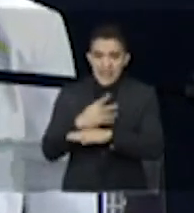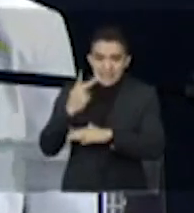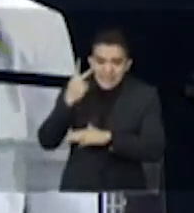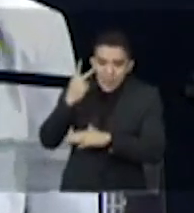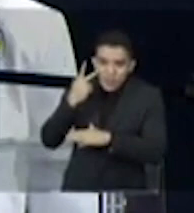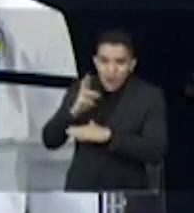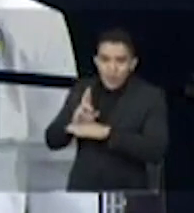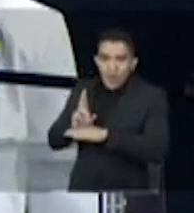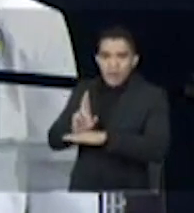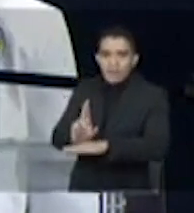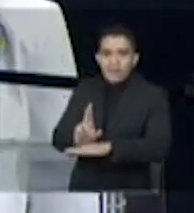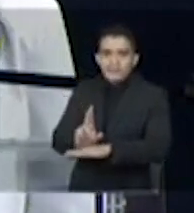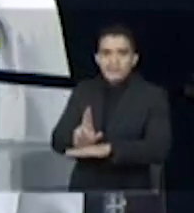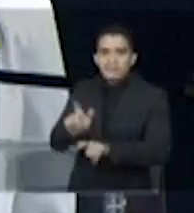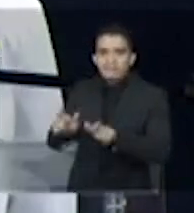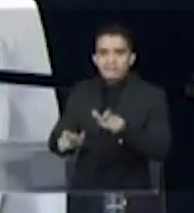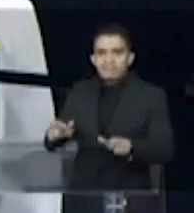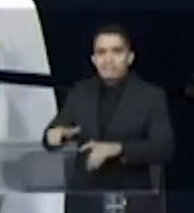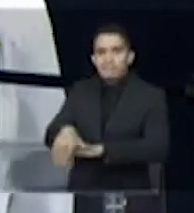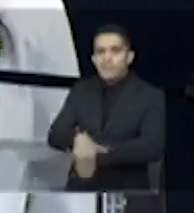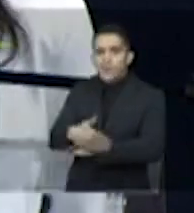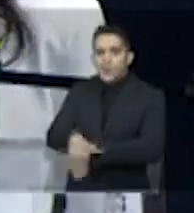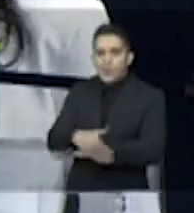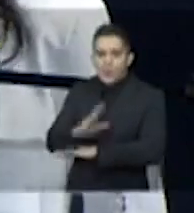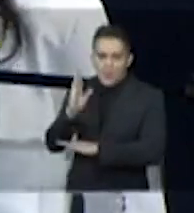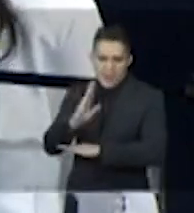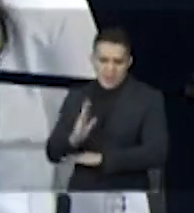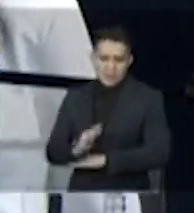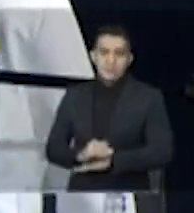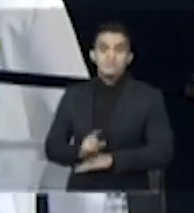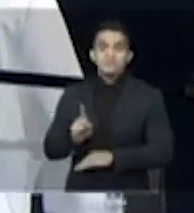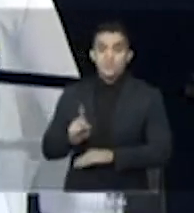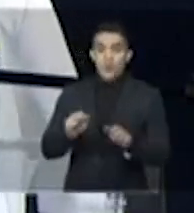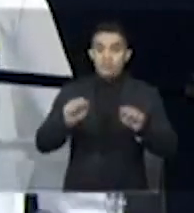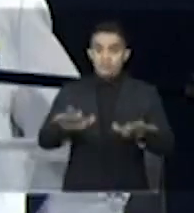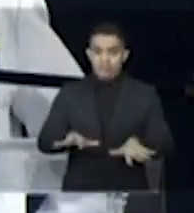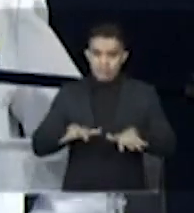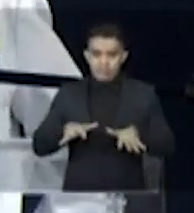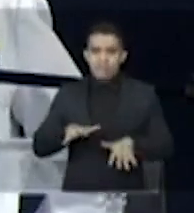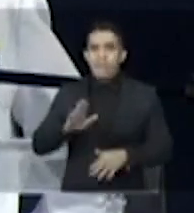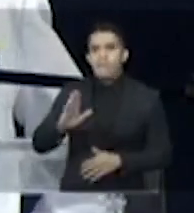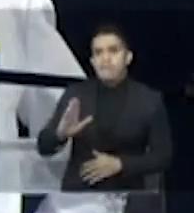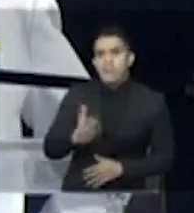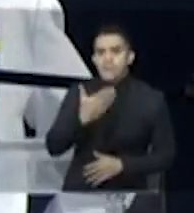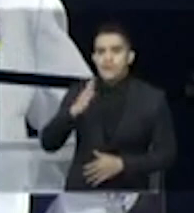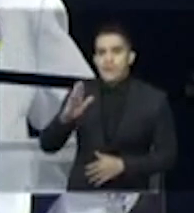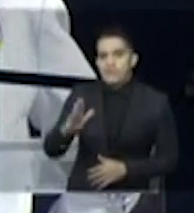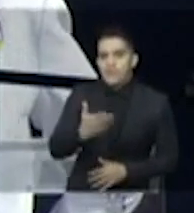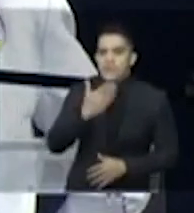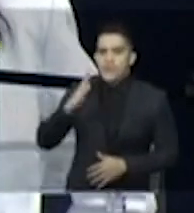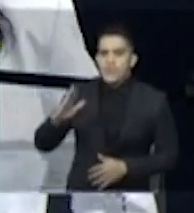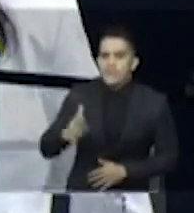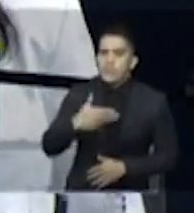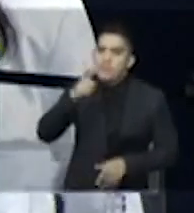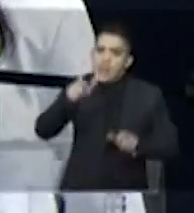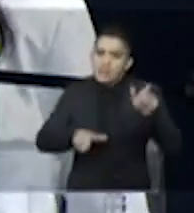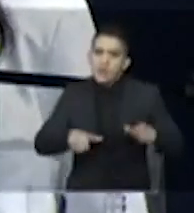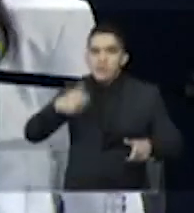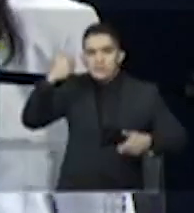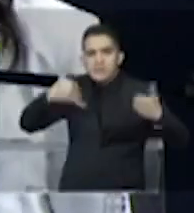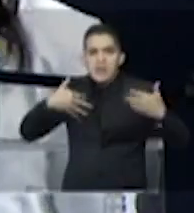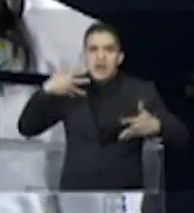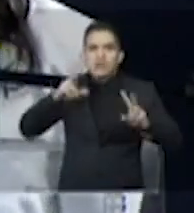representativa da situação de rua no Brasil. Ao longo dessa audiência, diversos representantes debateram a urgência da inclusão da Pop Rua no